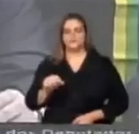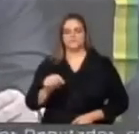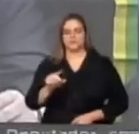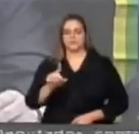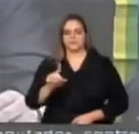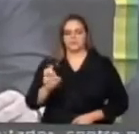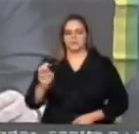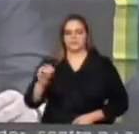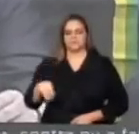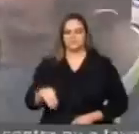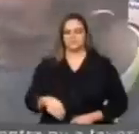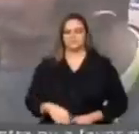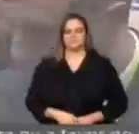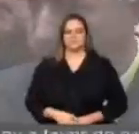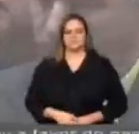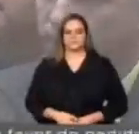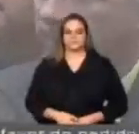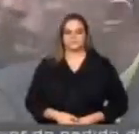Democratas?